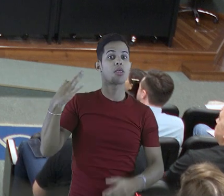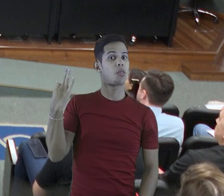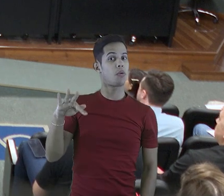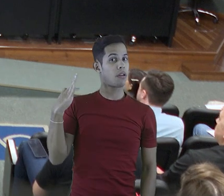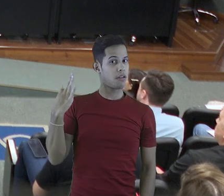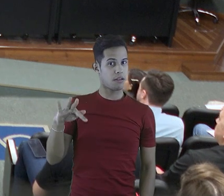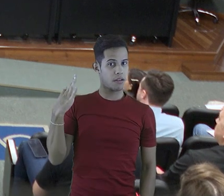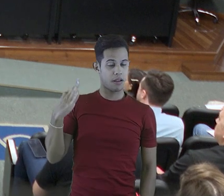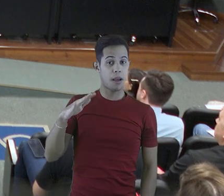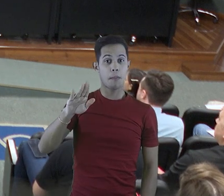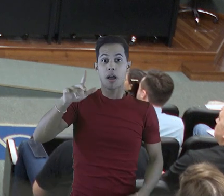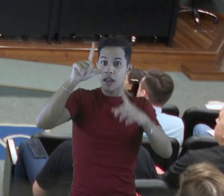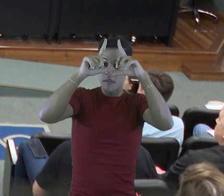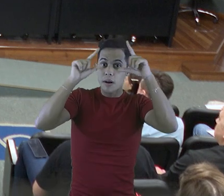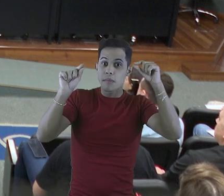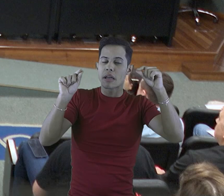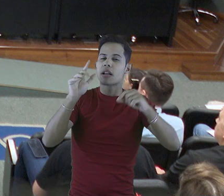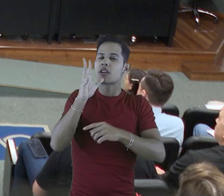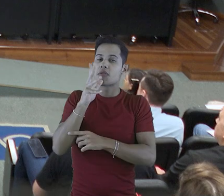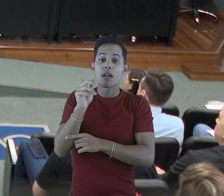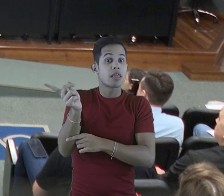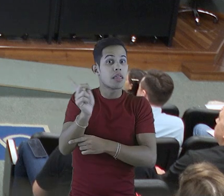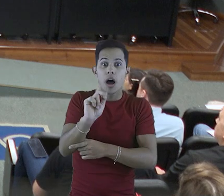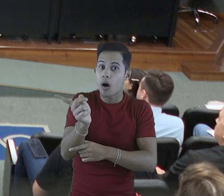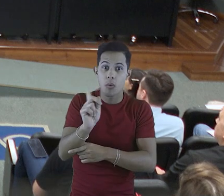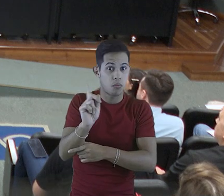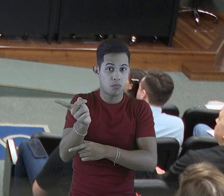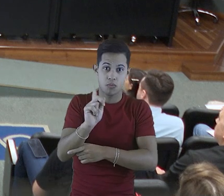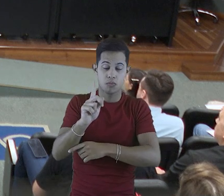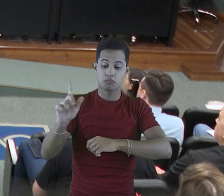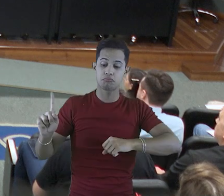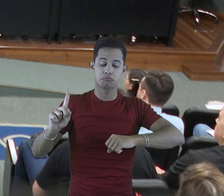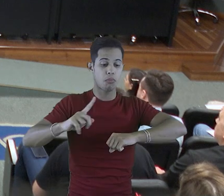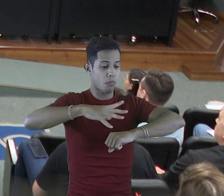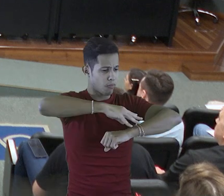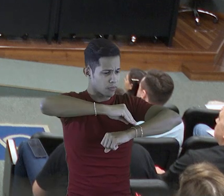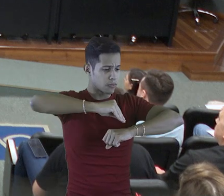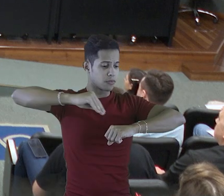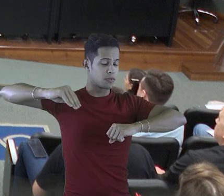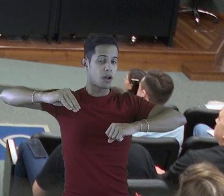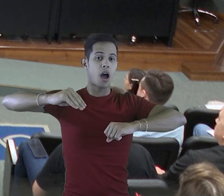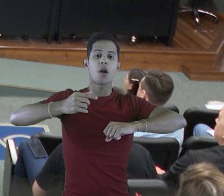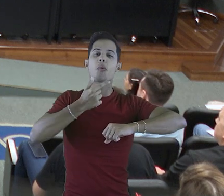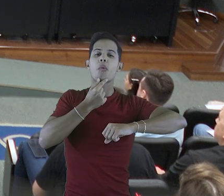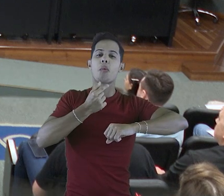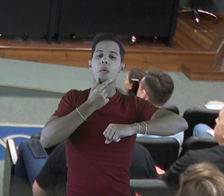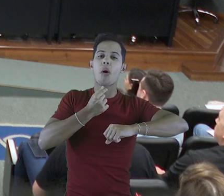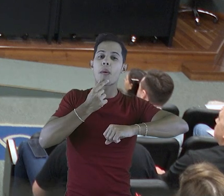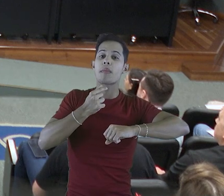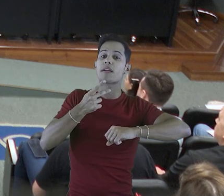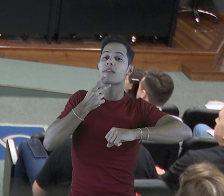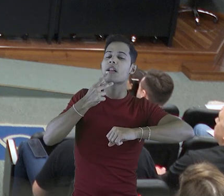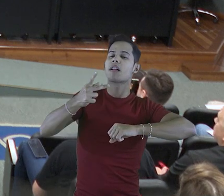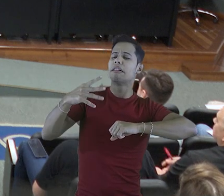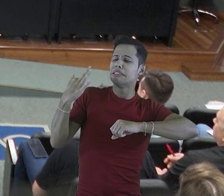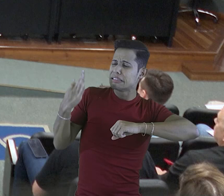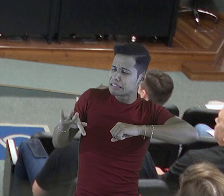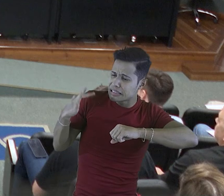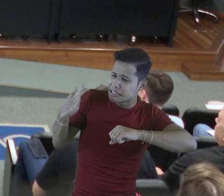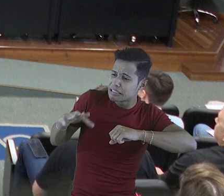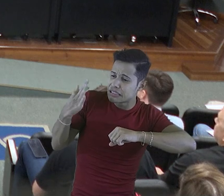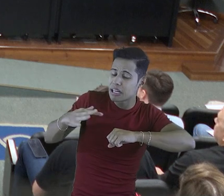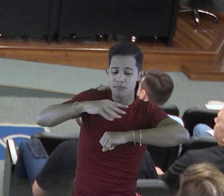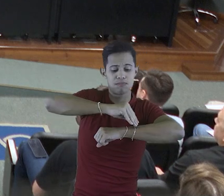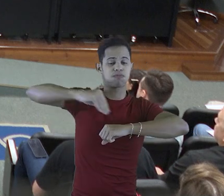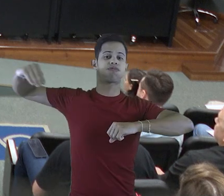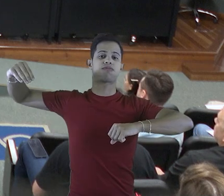tiravam o curativo devagar. Elas começavam a tirar devagar e quando ele fazia a menor menção de dor,